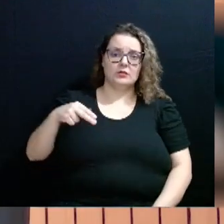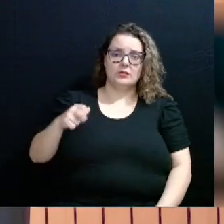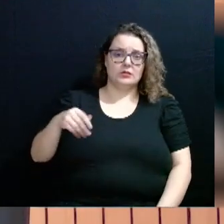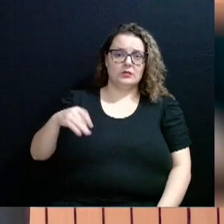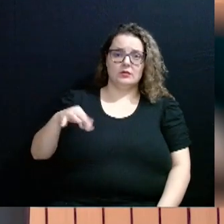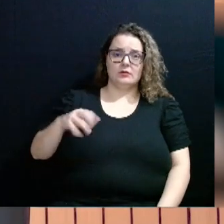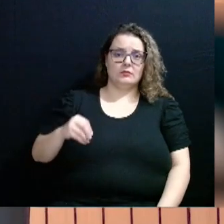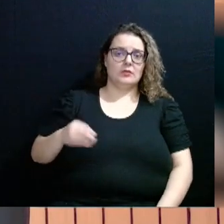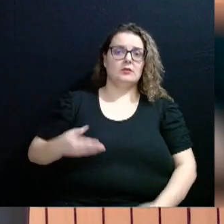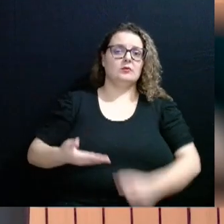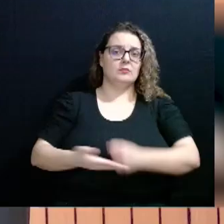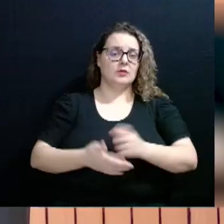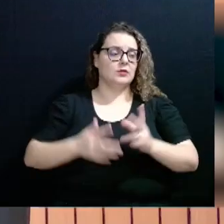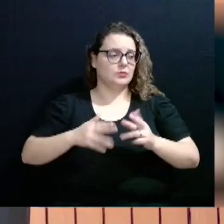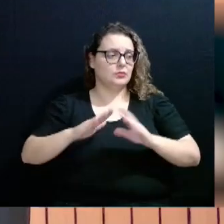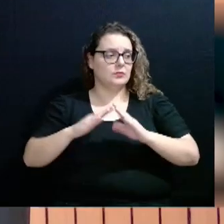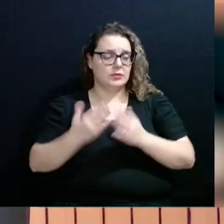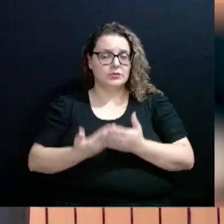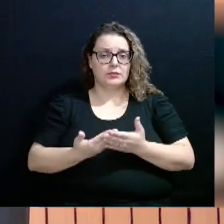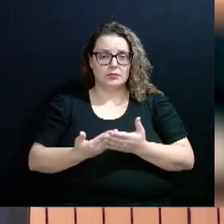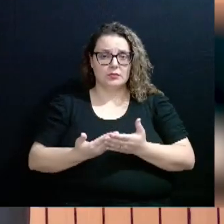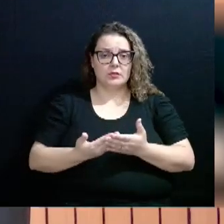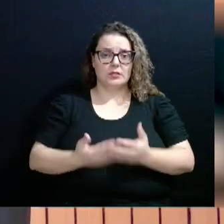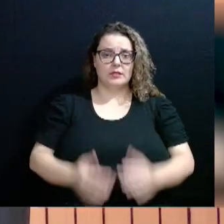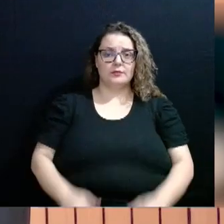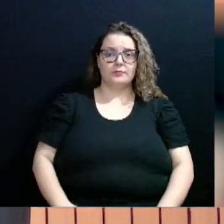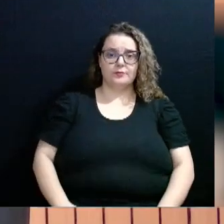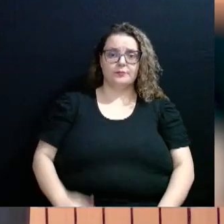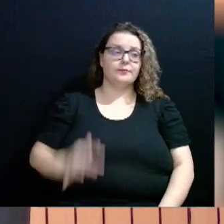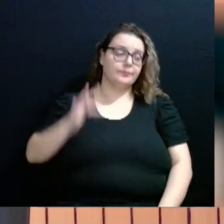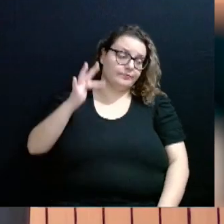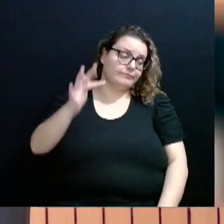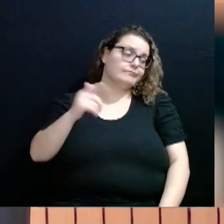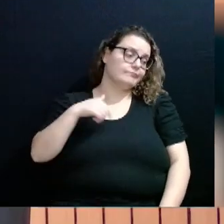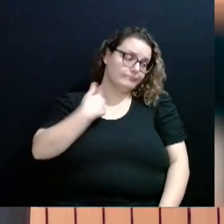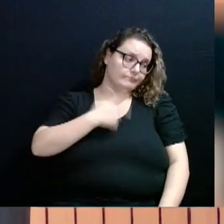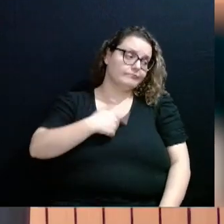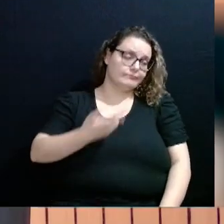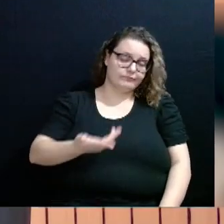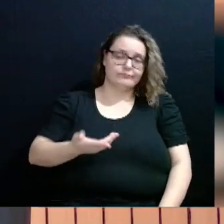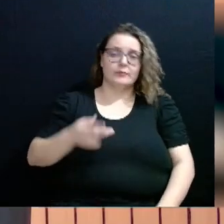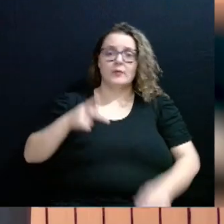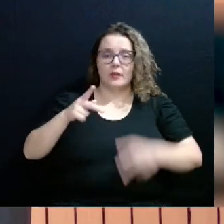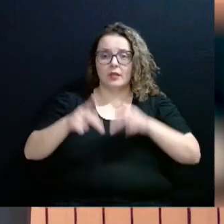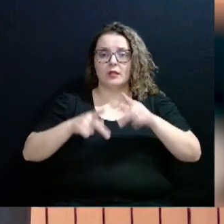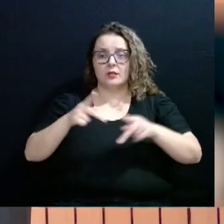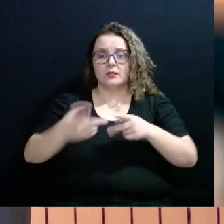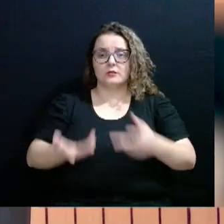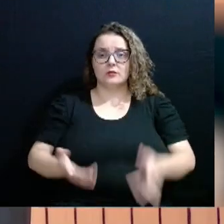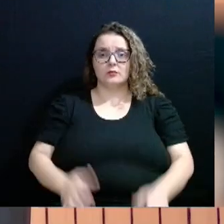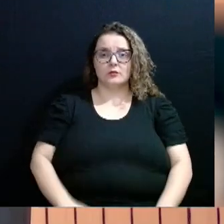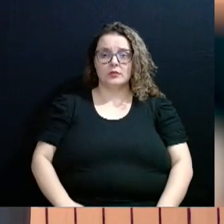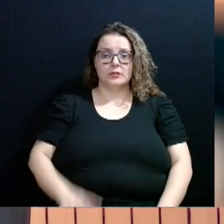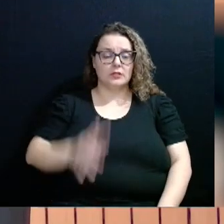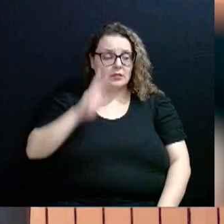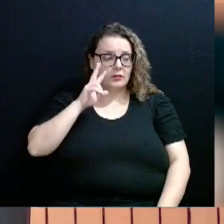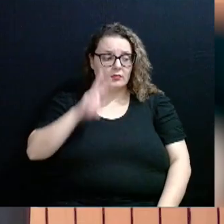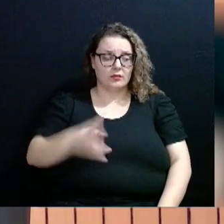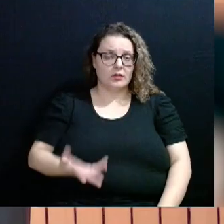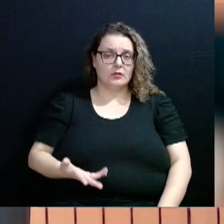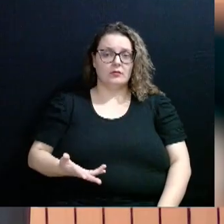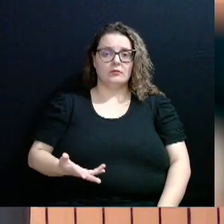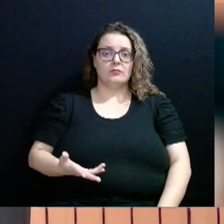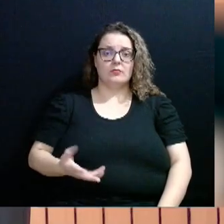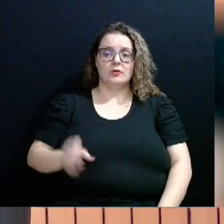escola que o futuro, né, da nossa população está vendo o saneamento